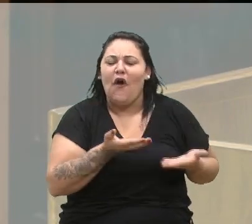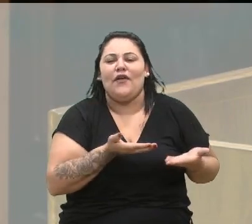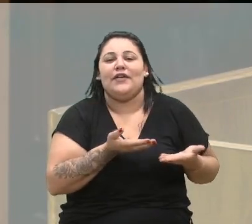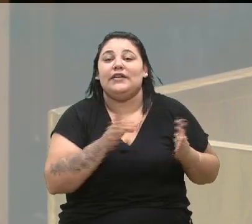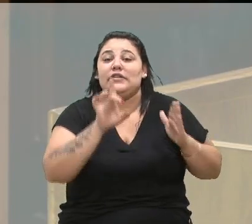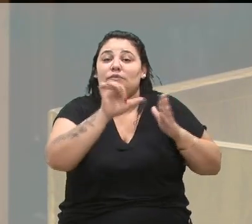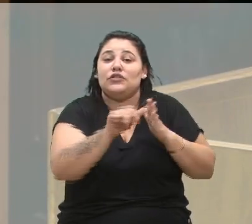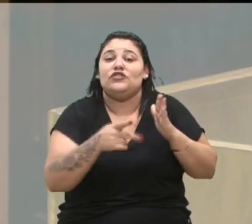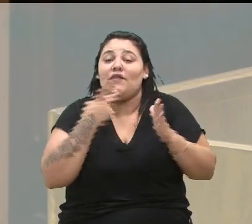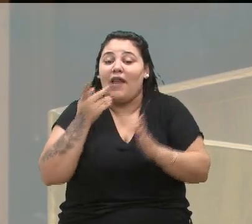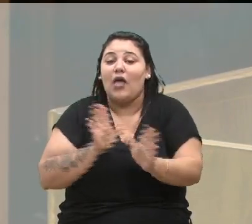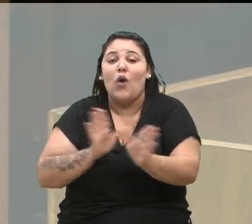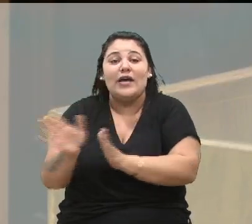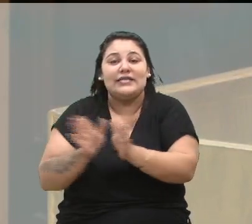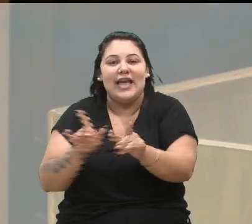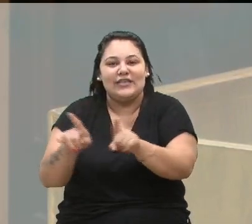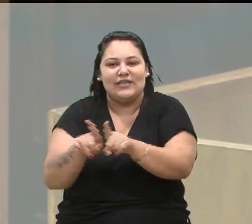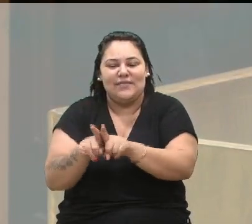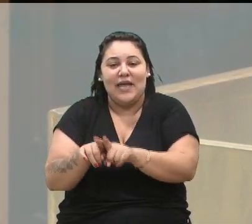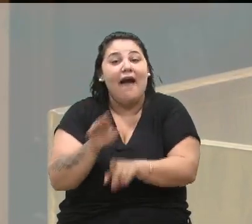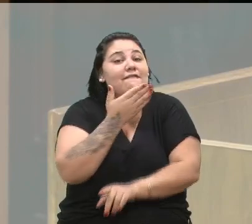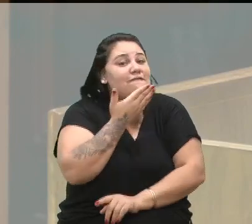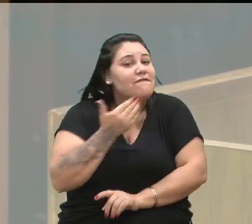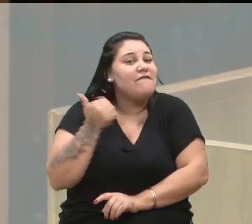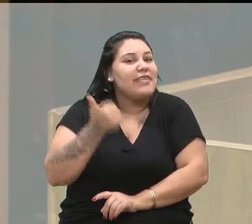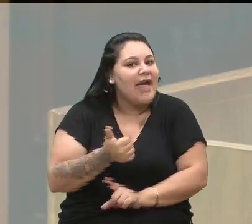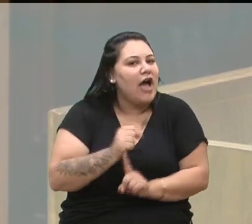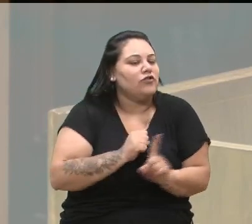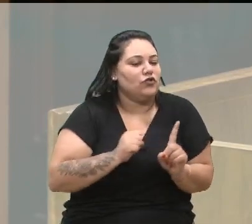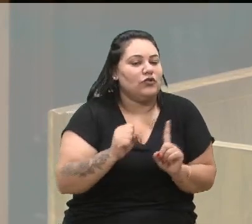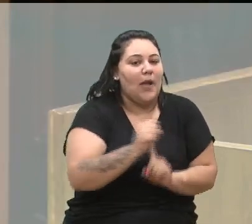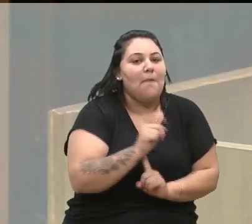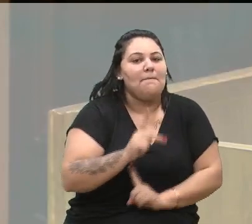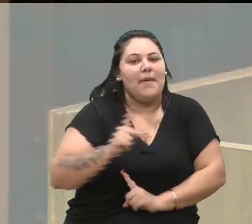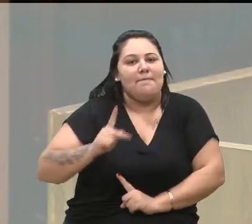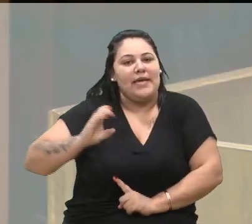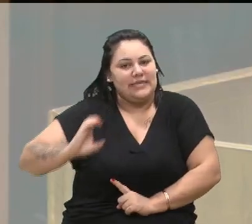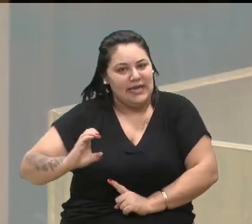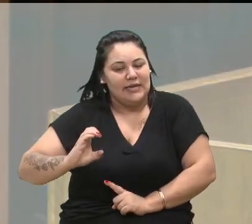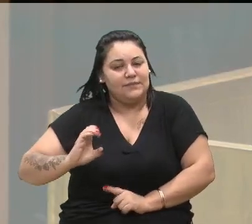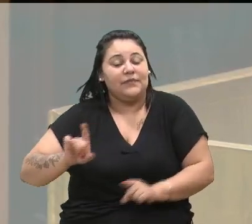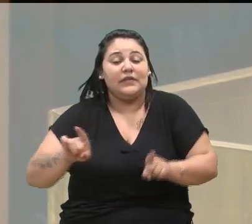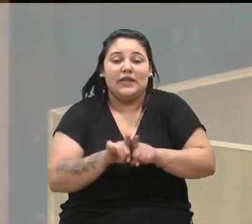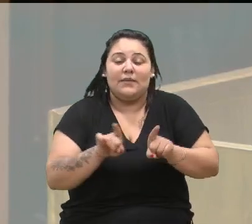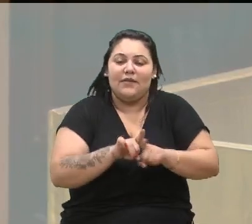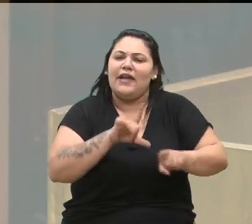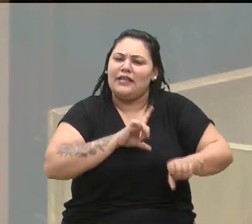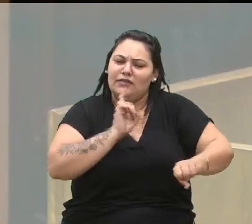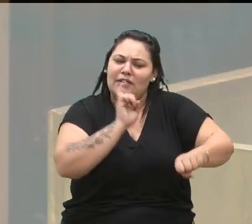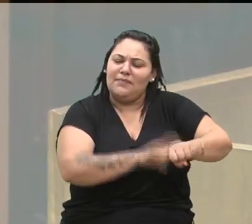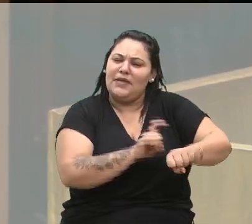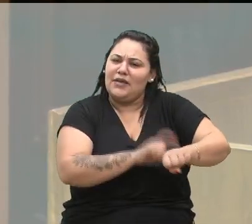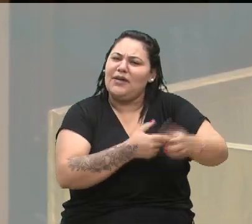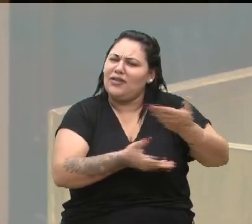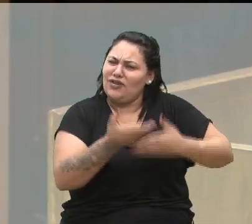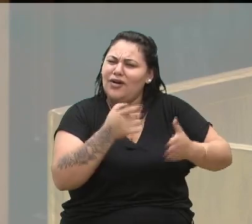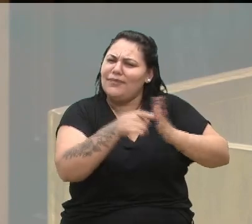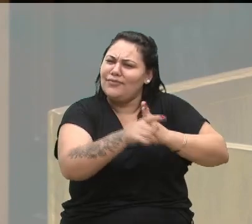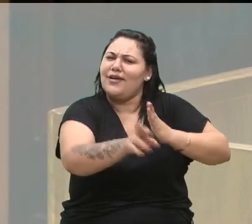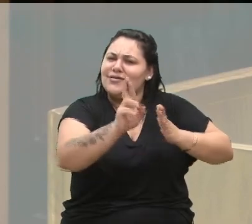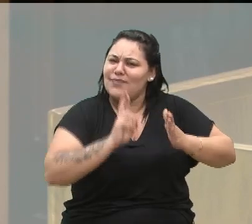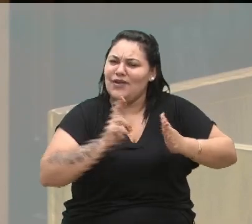de acesso aos benefícios sociais, o BPC. Vai ter um tempinho aí para perguntas, para um debate,